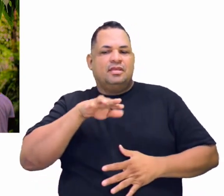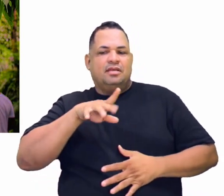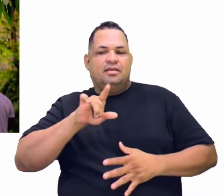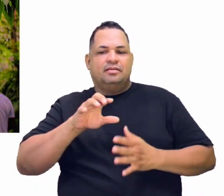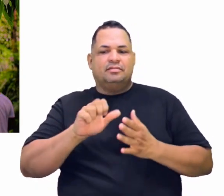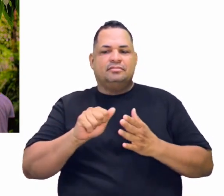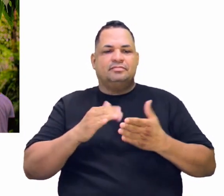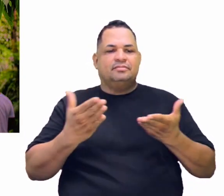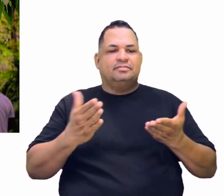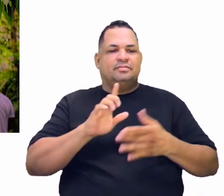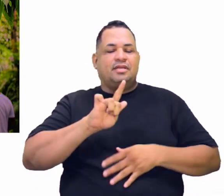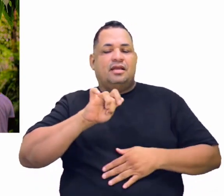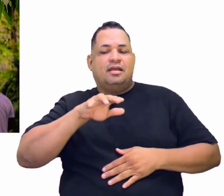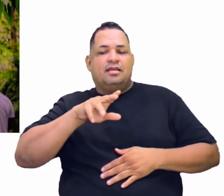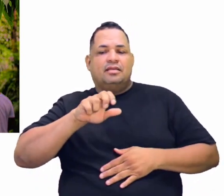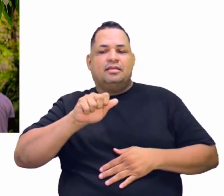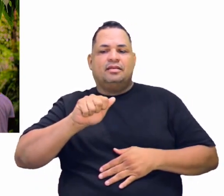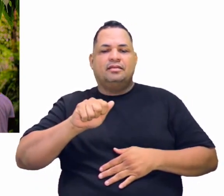Gaia,